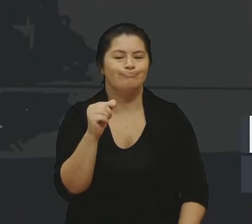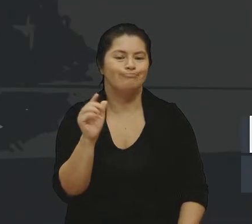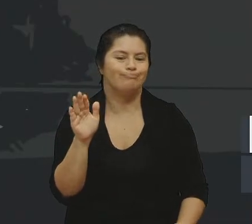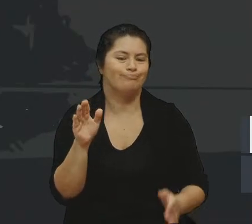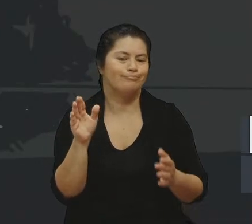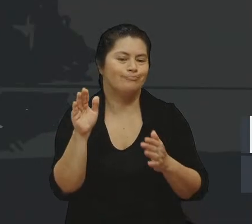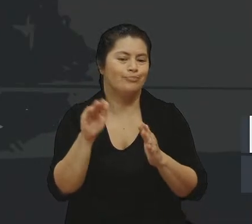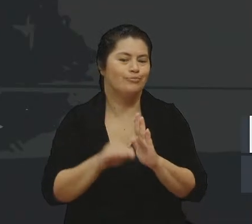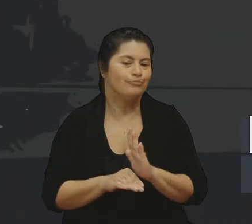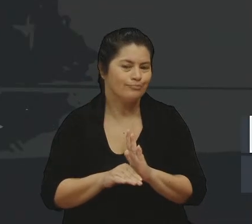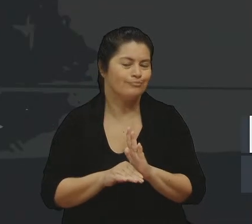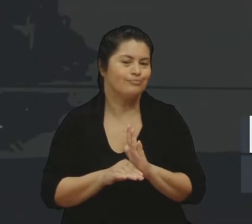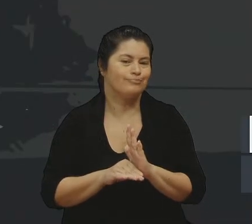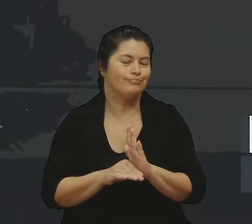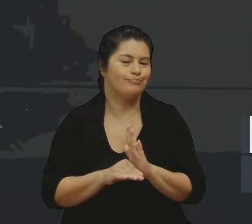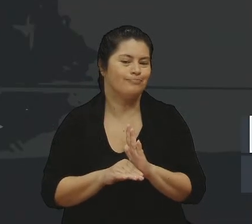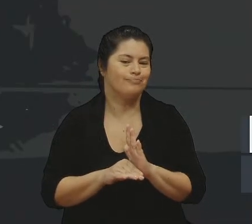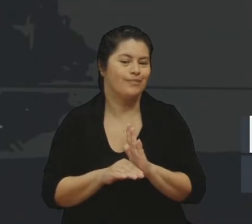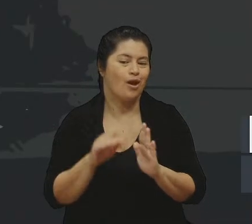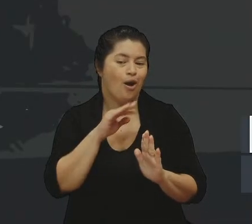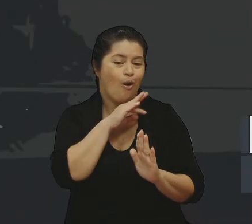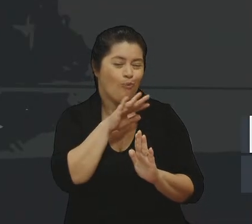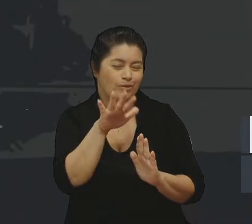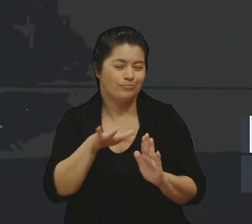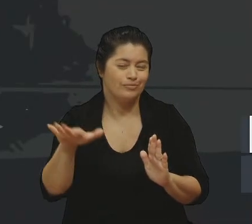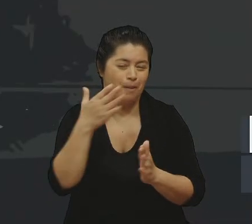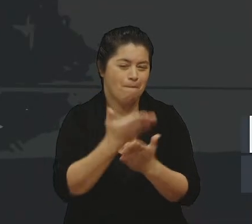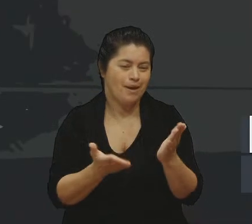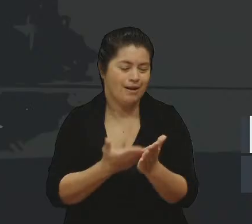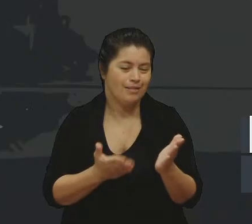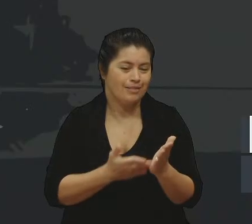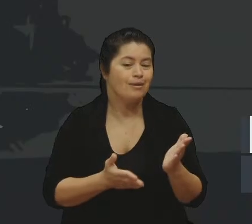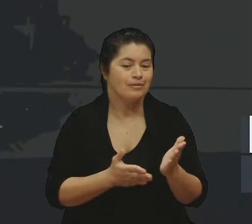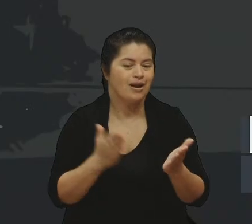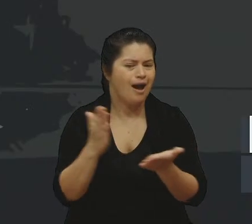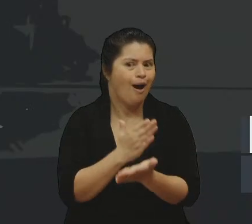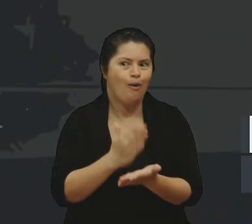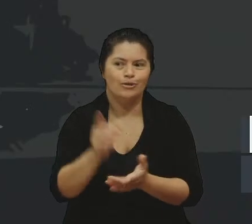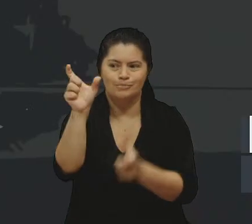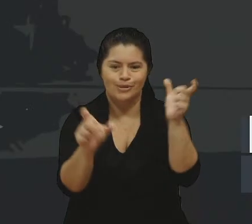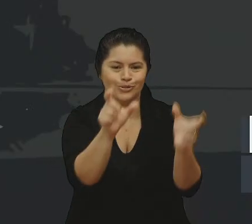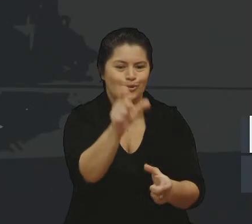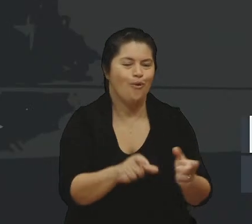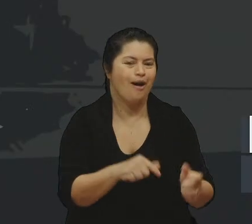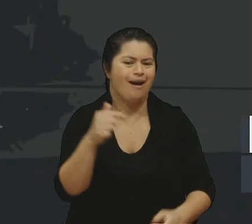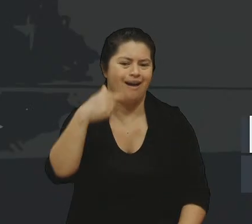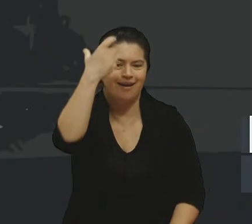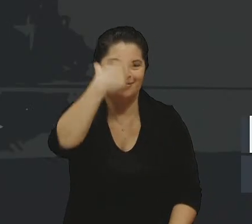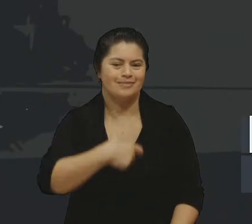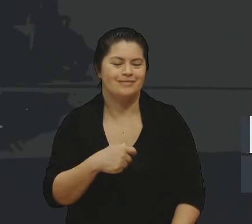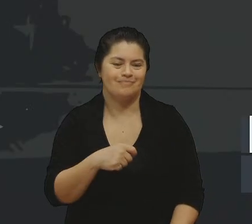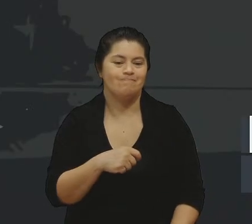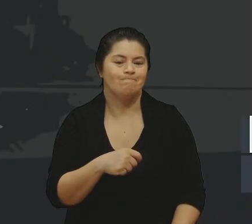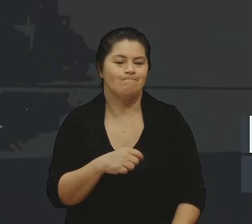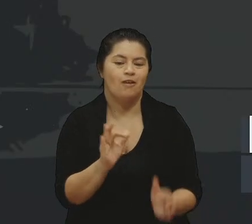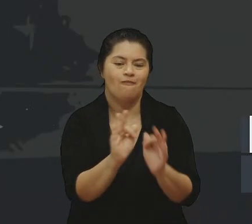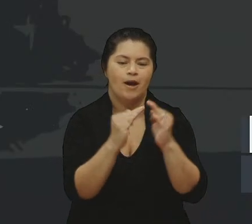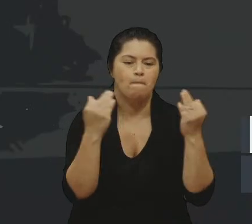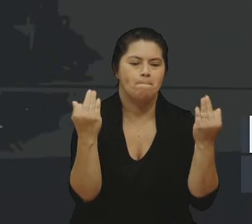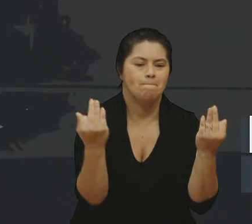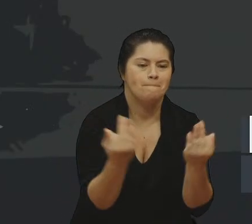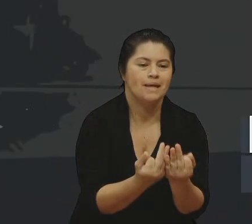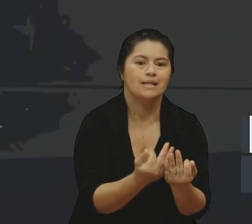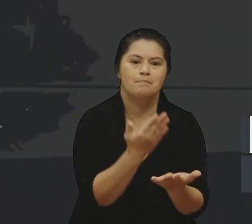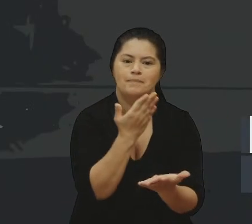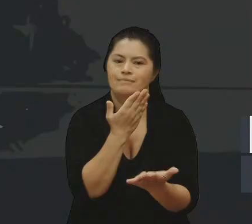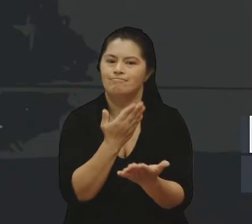jogo, quando deu ruim para todo mundo, para alguns foi só ruim, para mim foi péssimo. Coloquei minha família em risco.